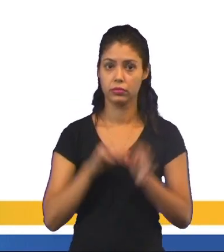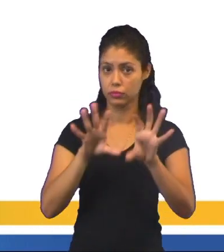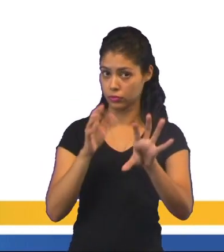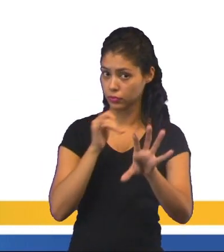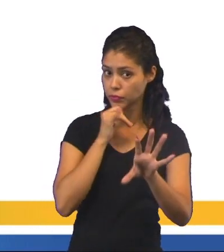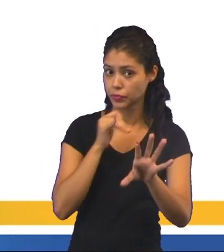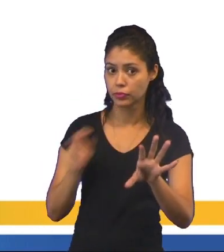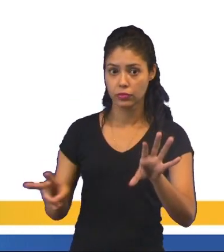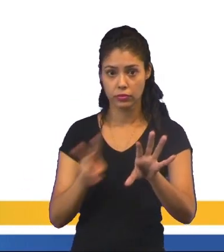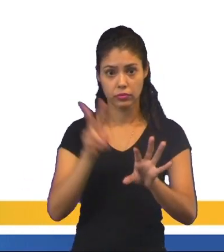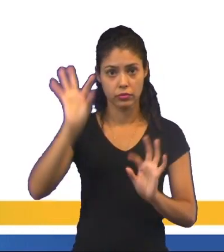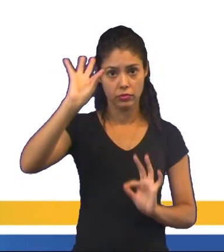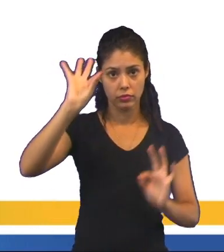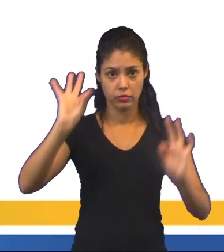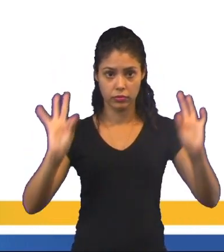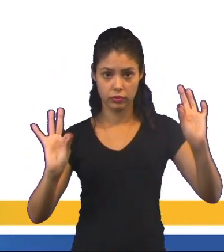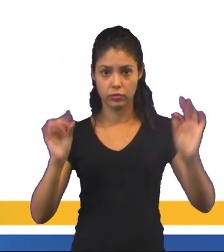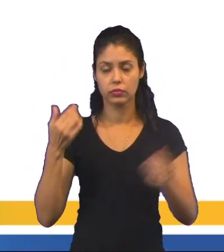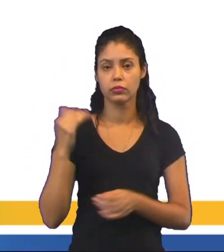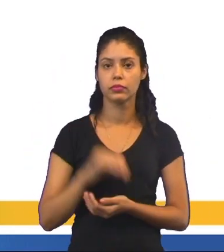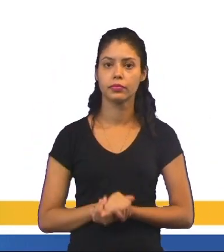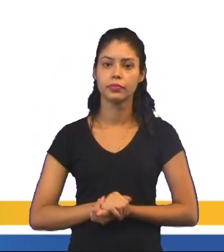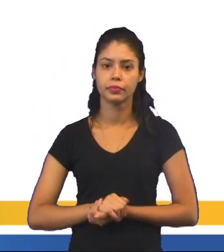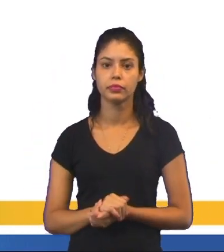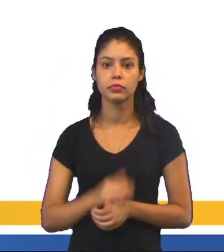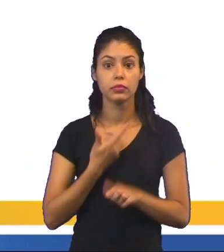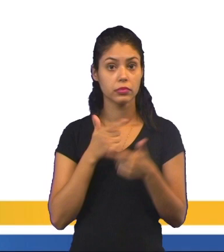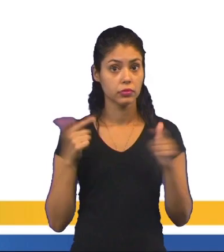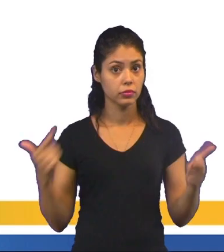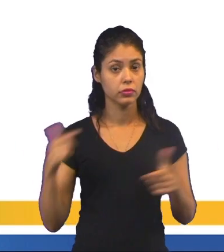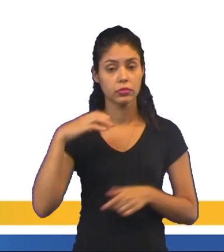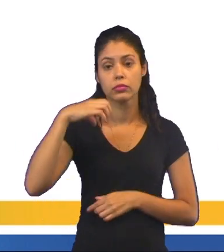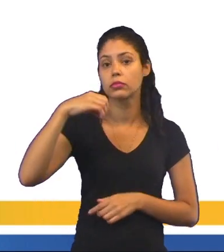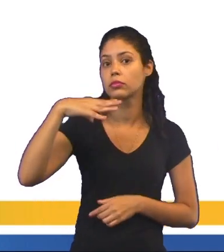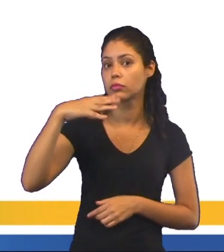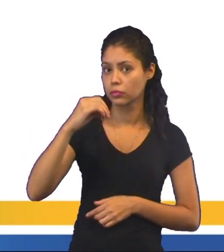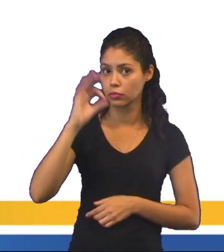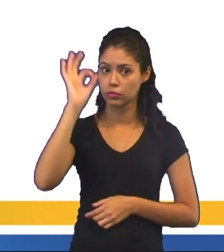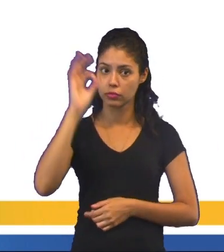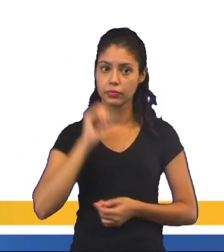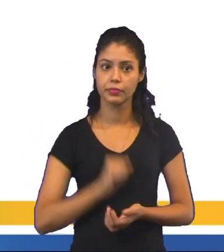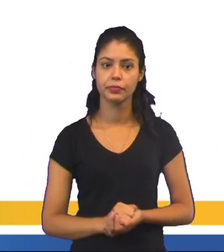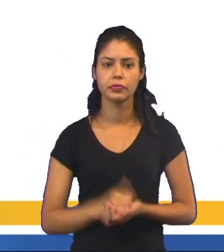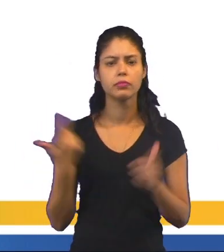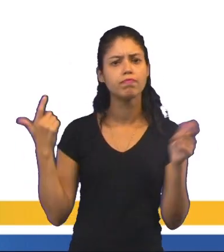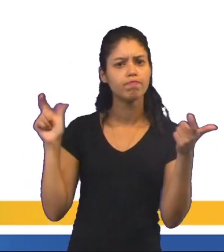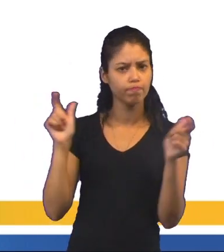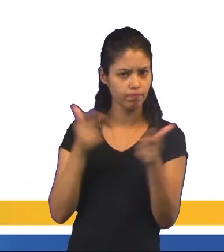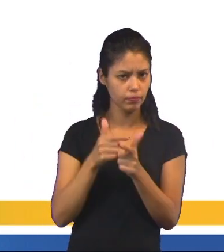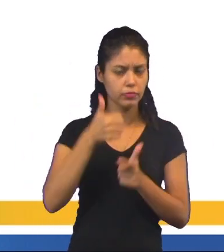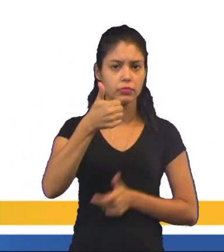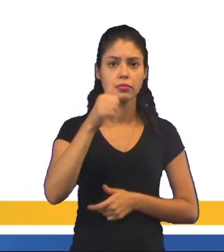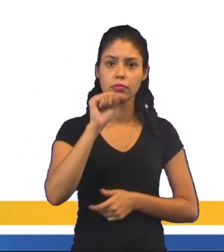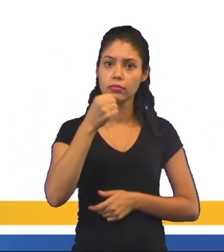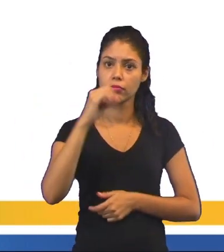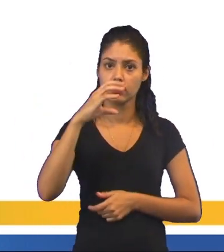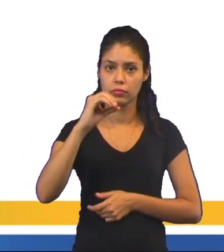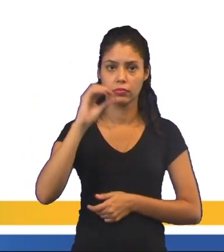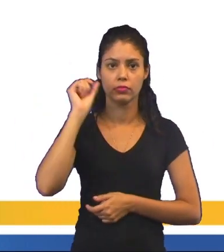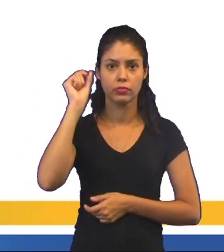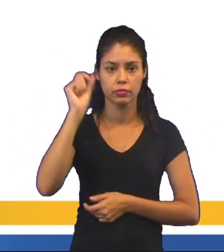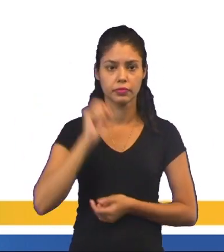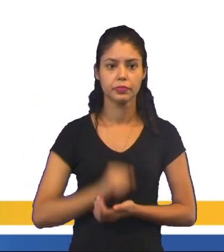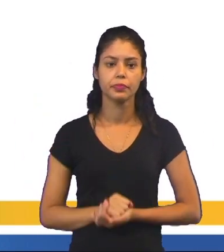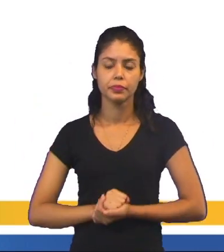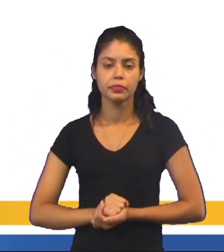nesse exemplo o valor da inclinação da reta é maior que 90 graus e menor